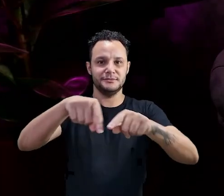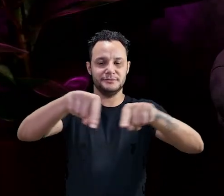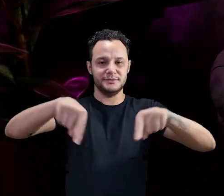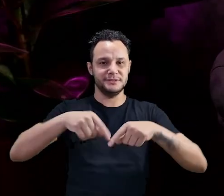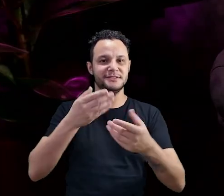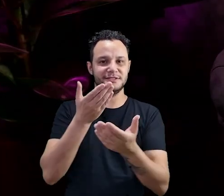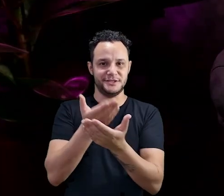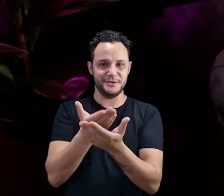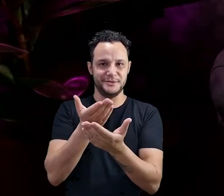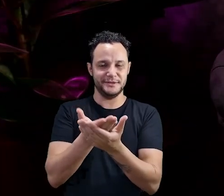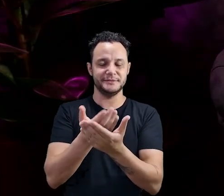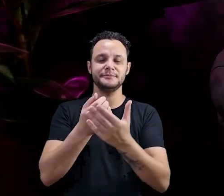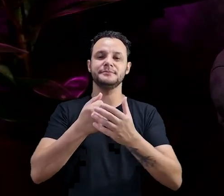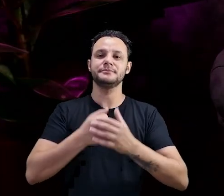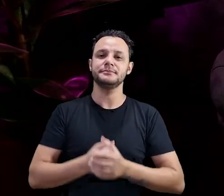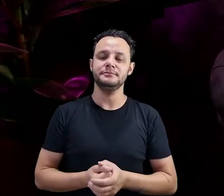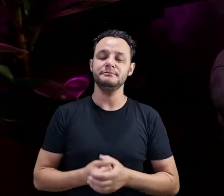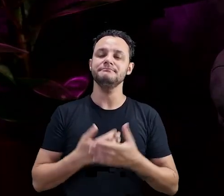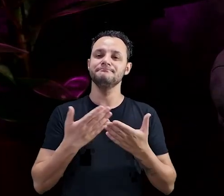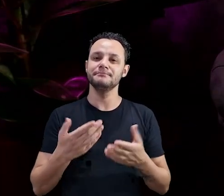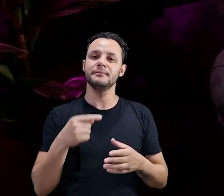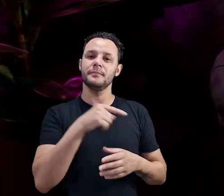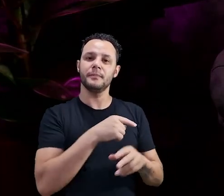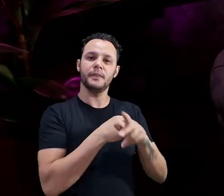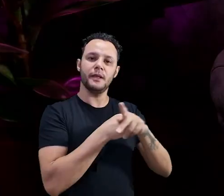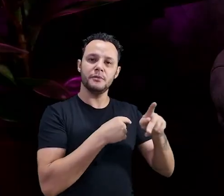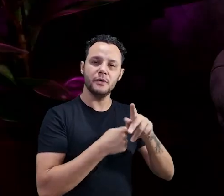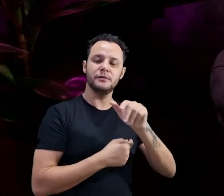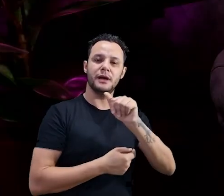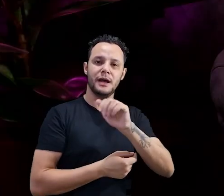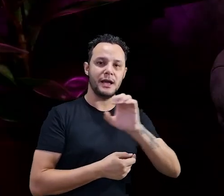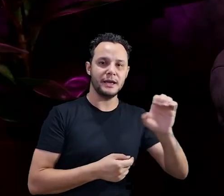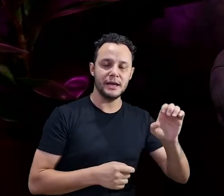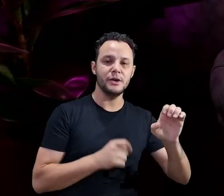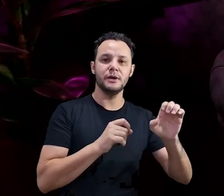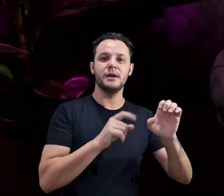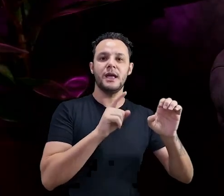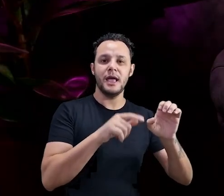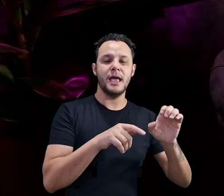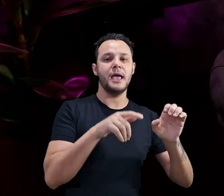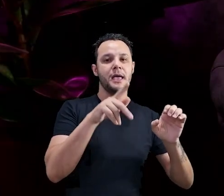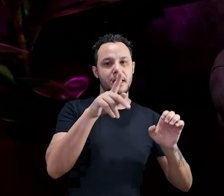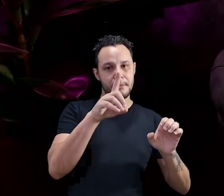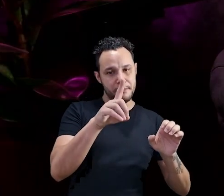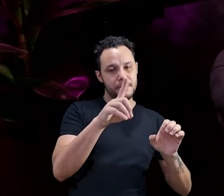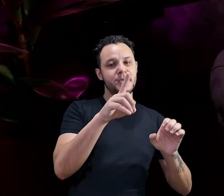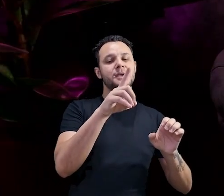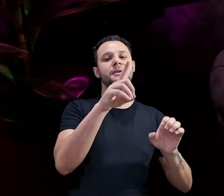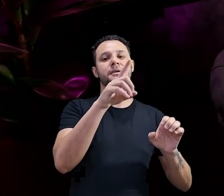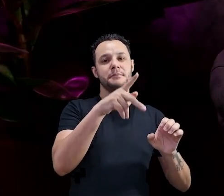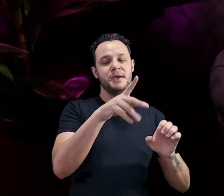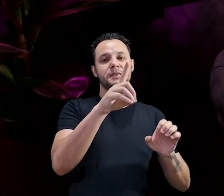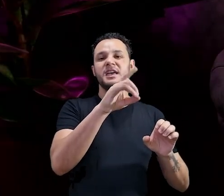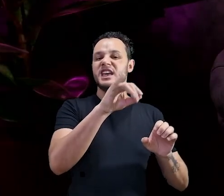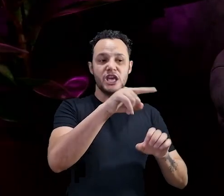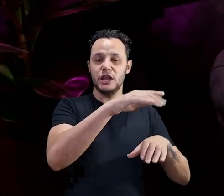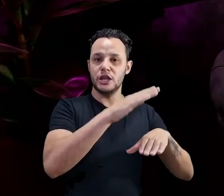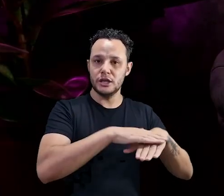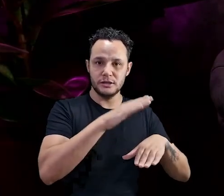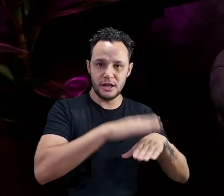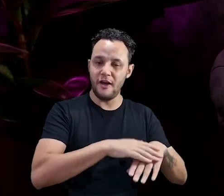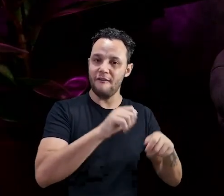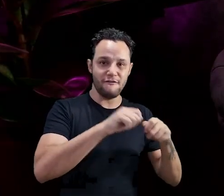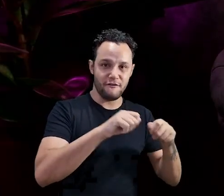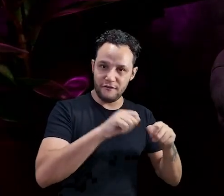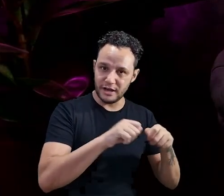esse estudante em sala de aula. Então, o professor do AE, ele não faz o PEI ou o PDI porque não faria